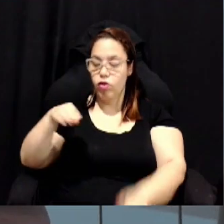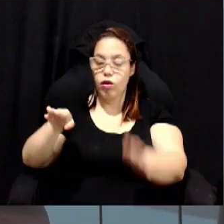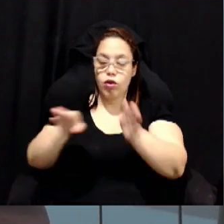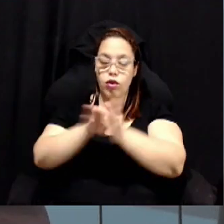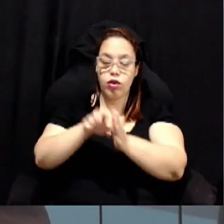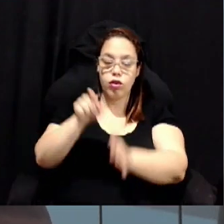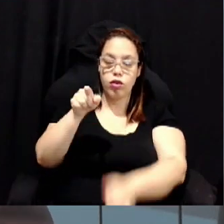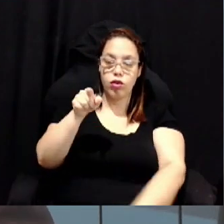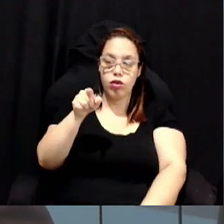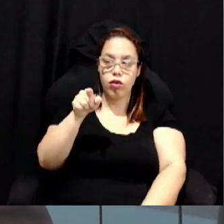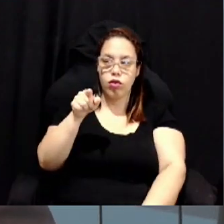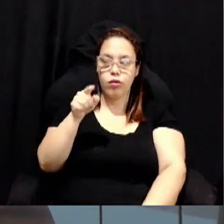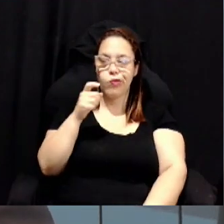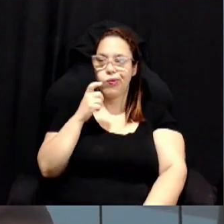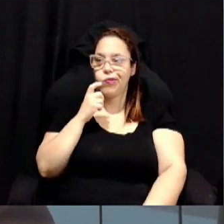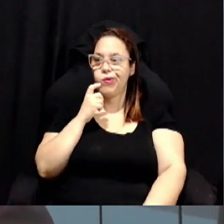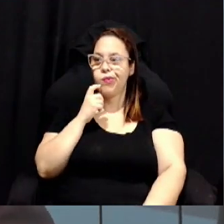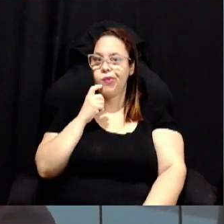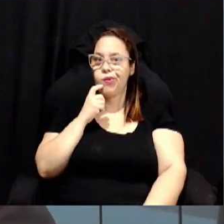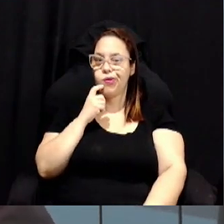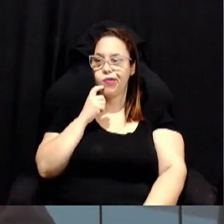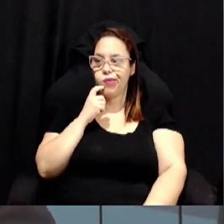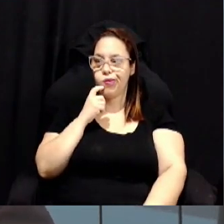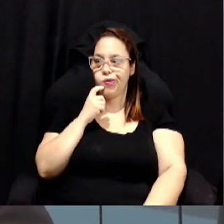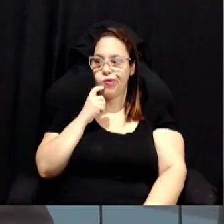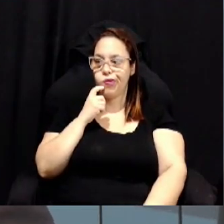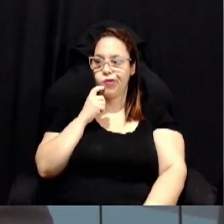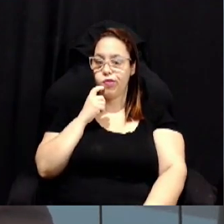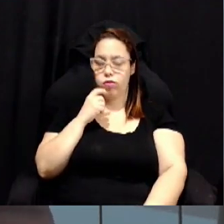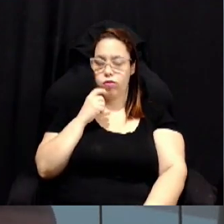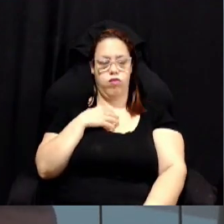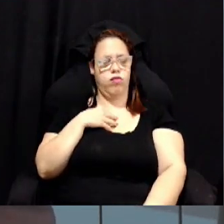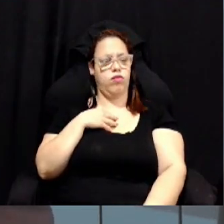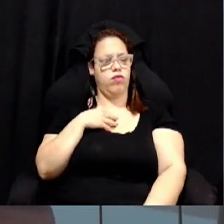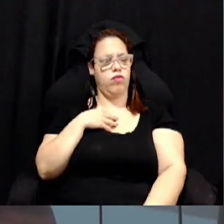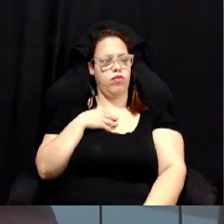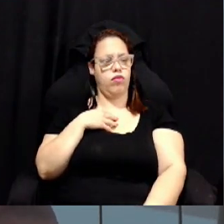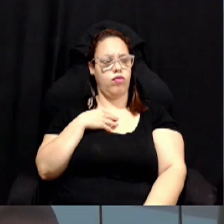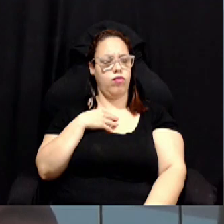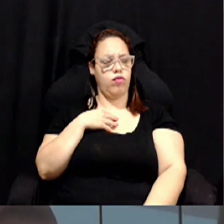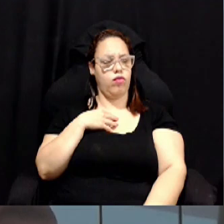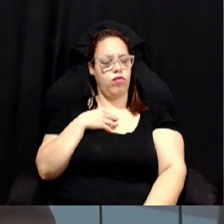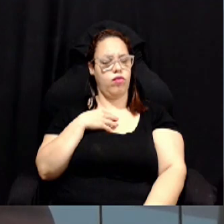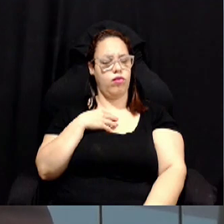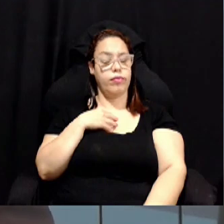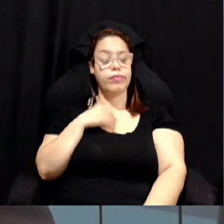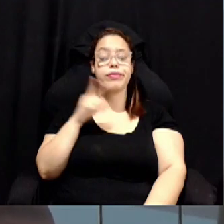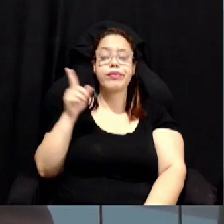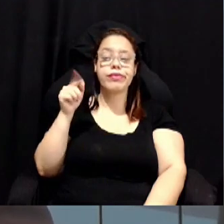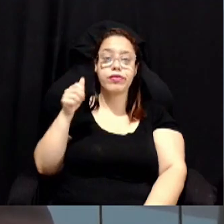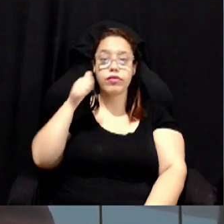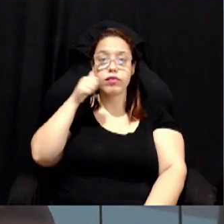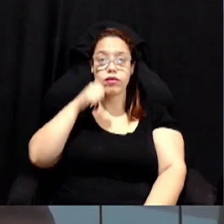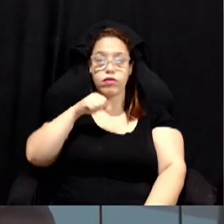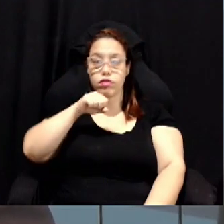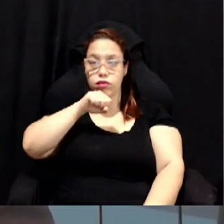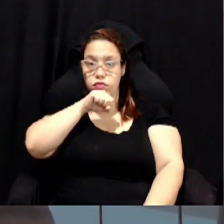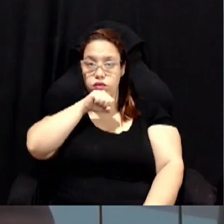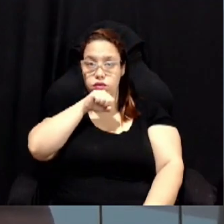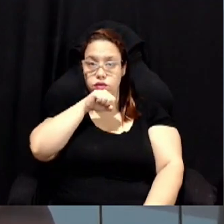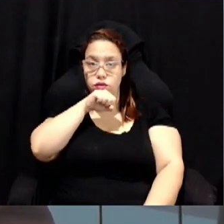uma situação muito intrigante para mim, vamos dizer assim, que era uma mãezinha que ela